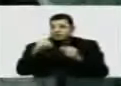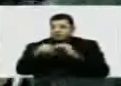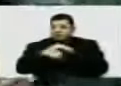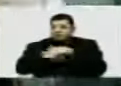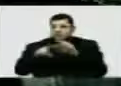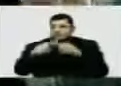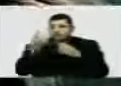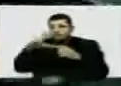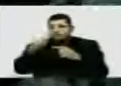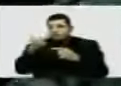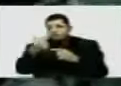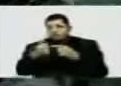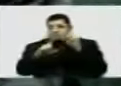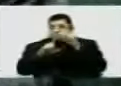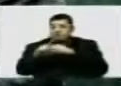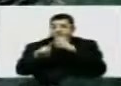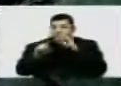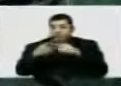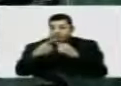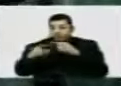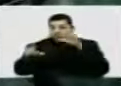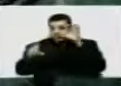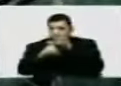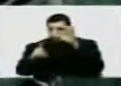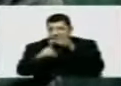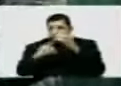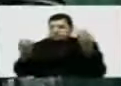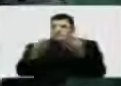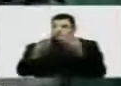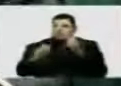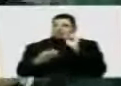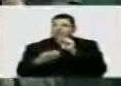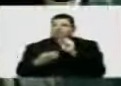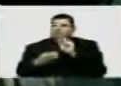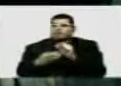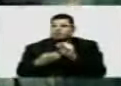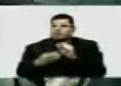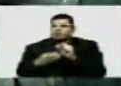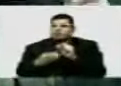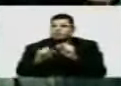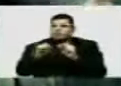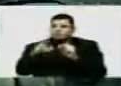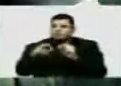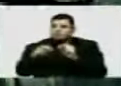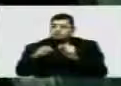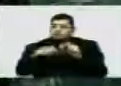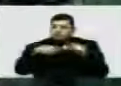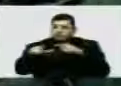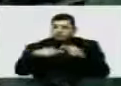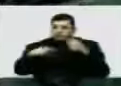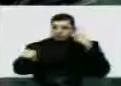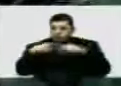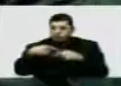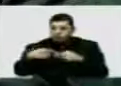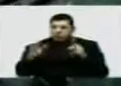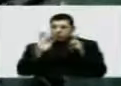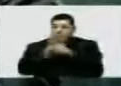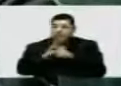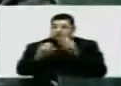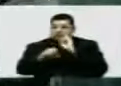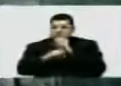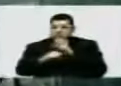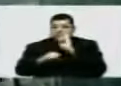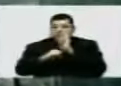10 anos, ou daqui a um mês, mas a batalha deste momento é a ADIM, e essa ADIM é contra um ato próprio